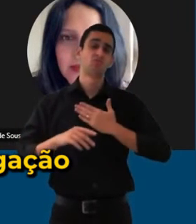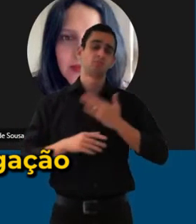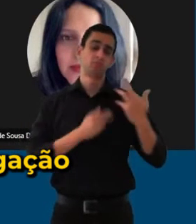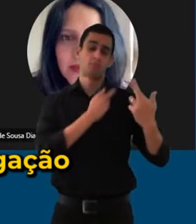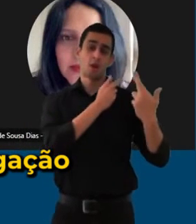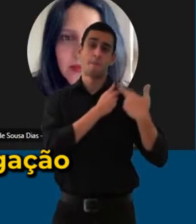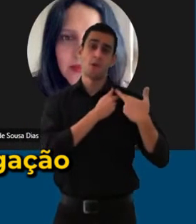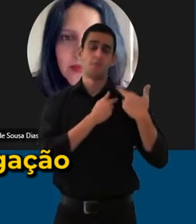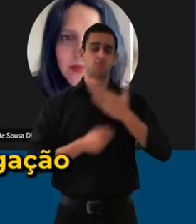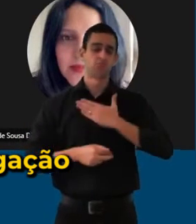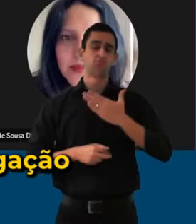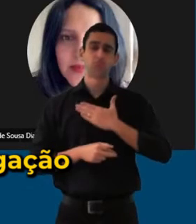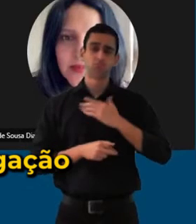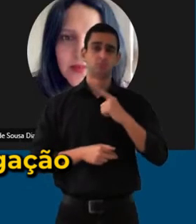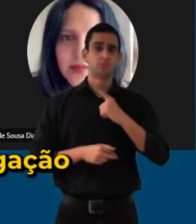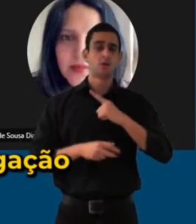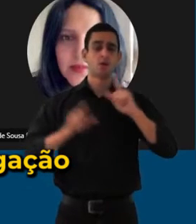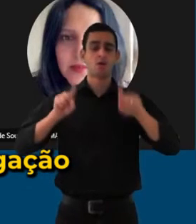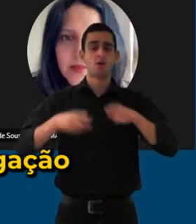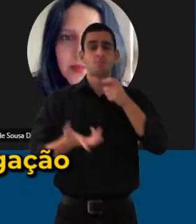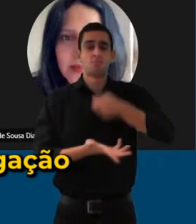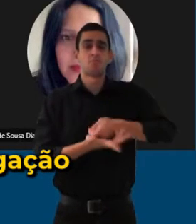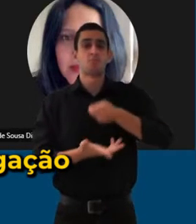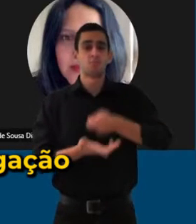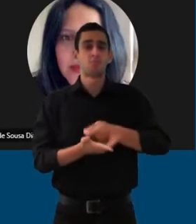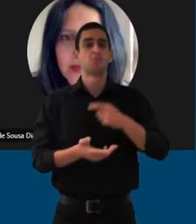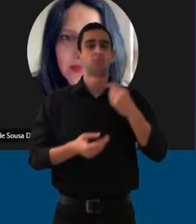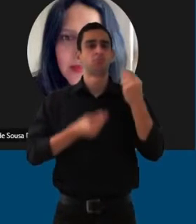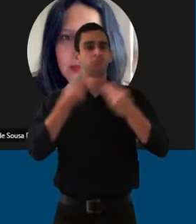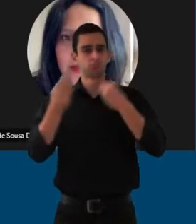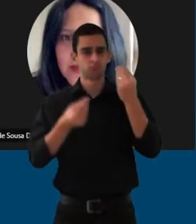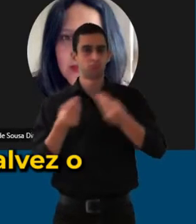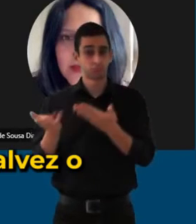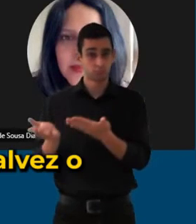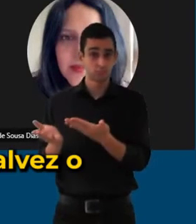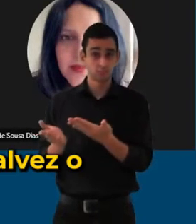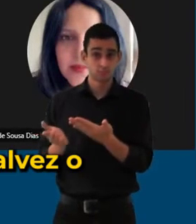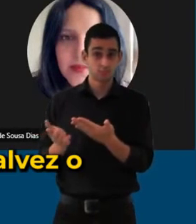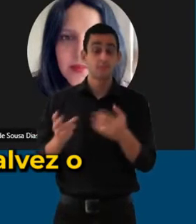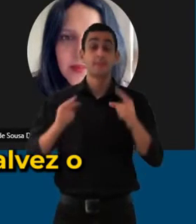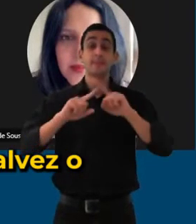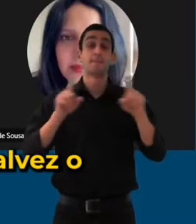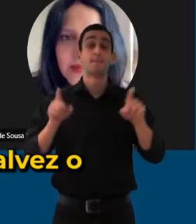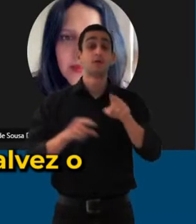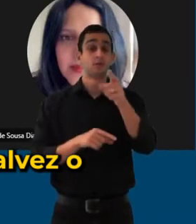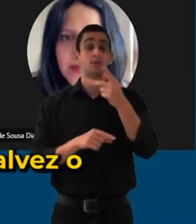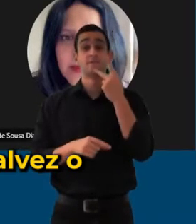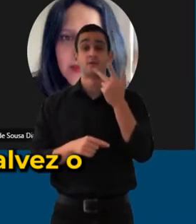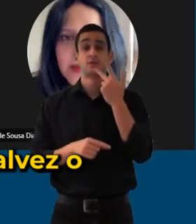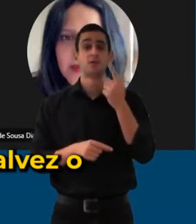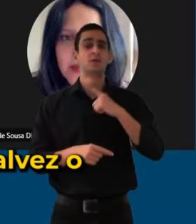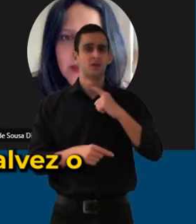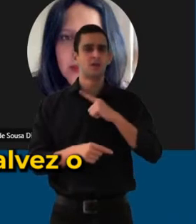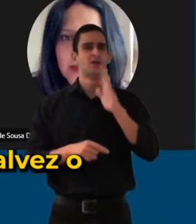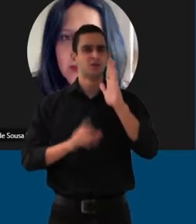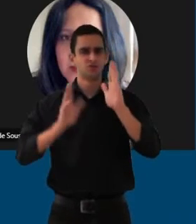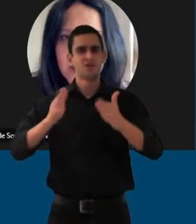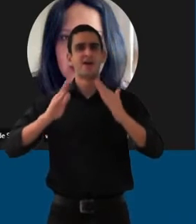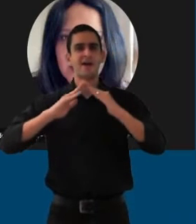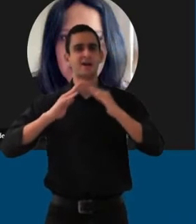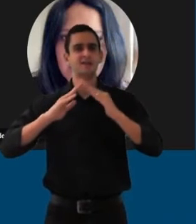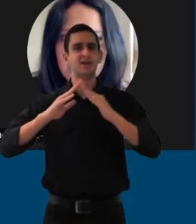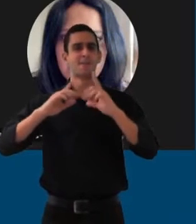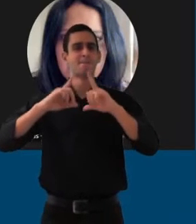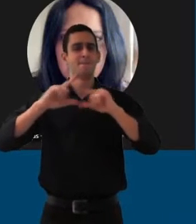e é uma obrigação que a gente não está se furtando a ela. Mas o senhor que mora aqui em Brasília, talvez o doutor Alisson